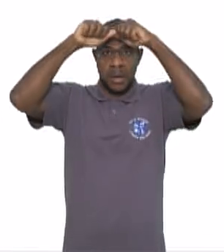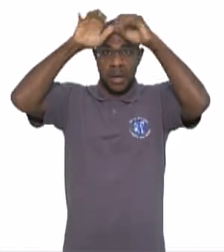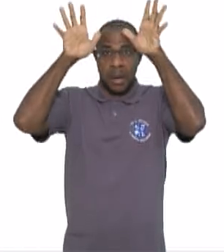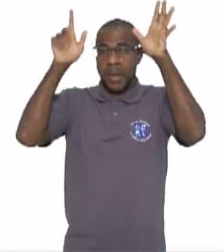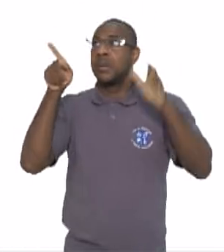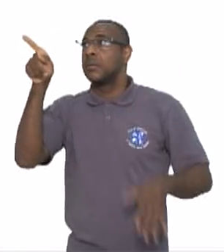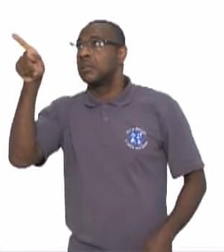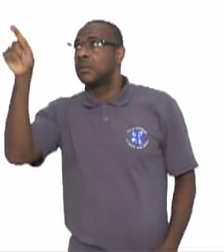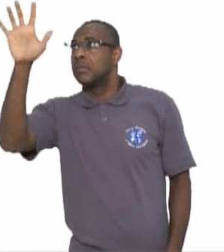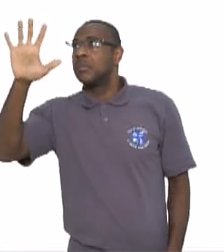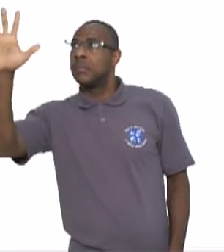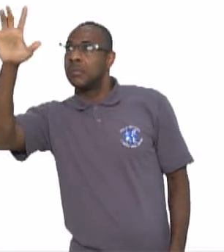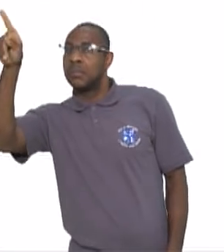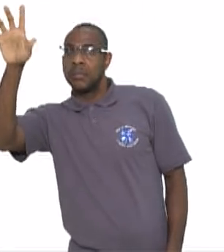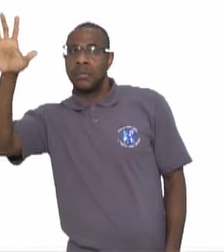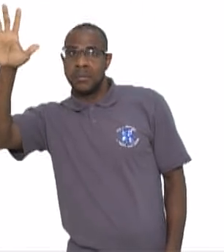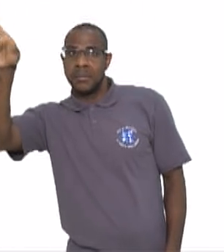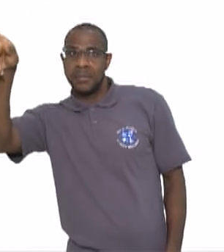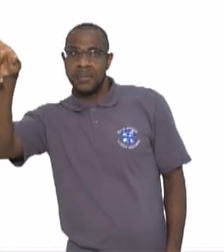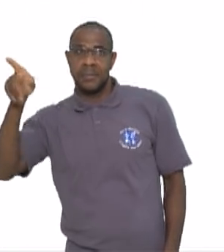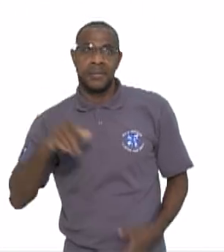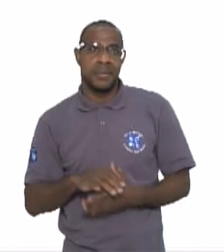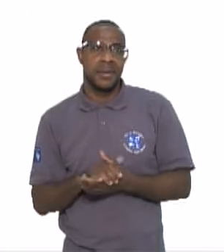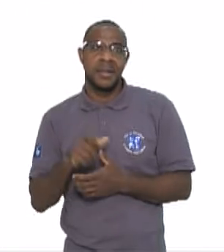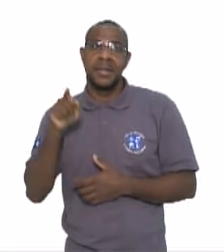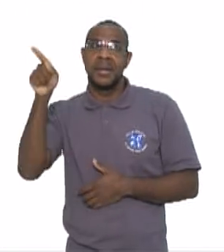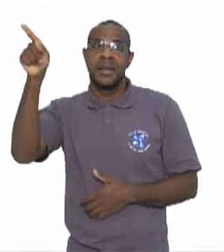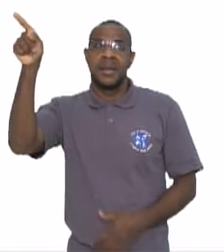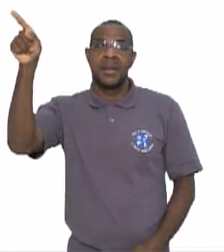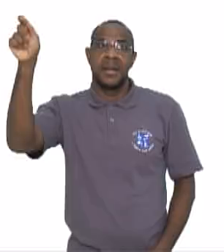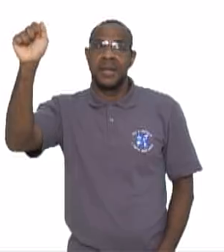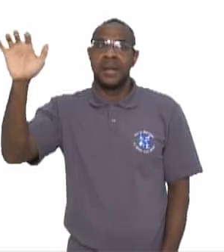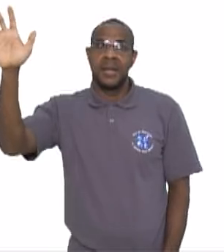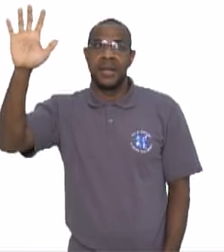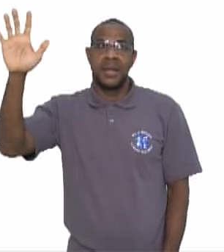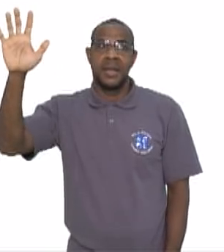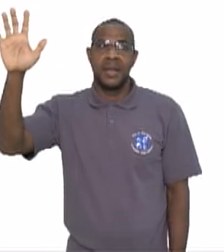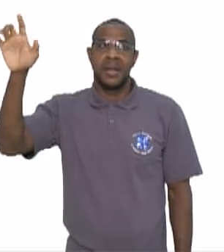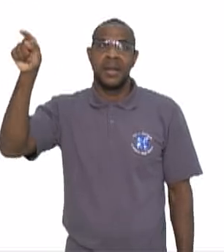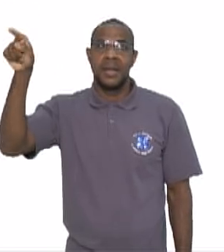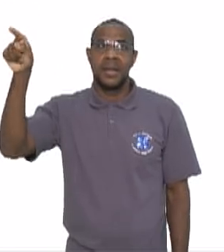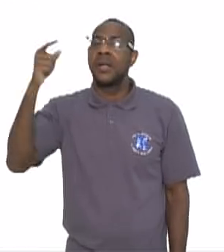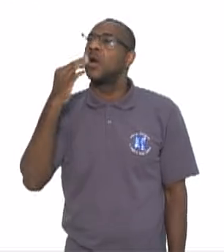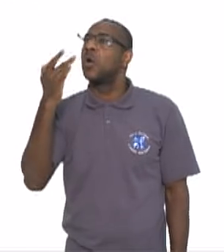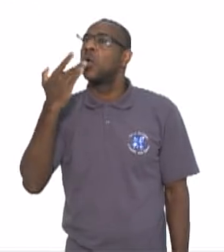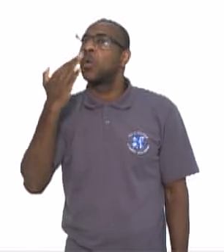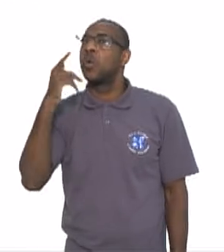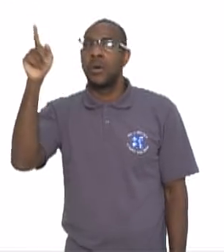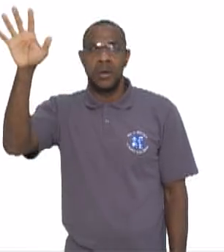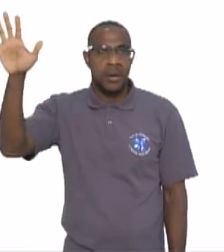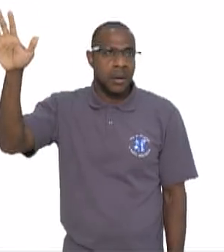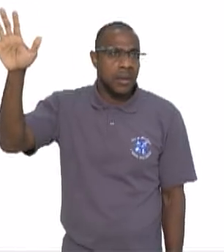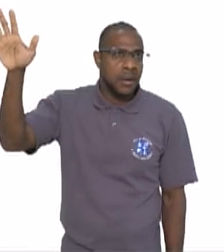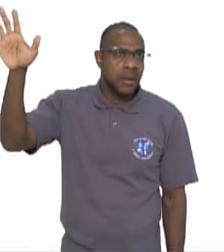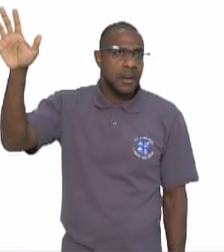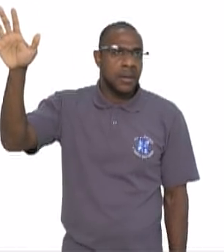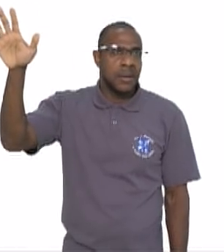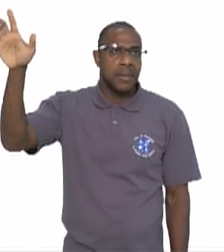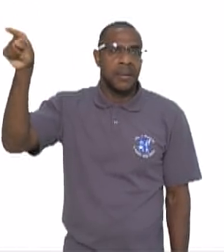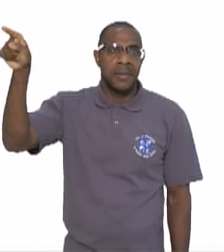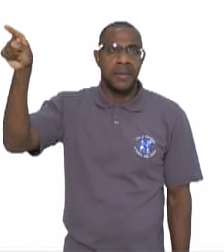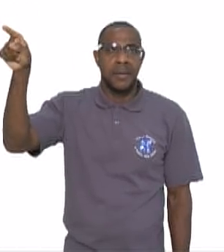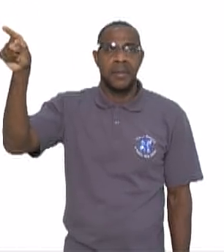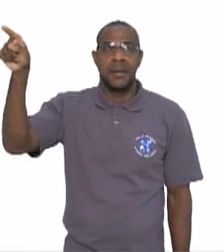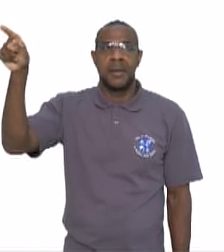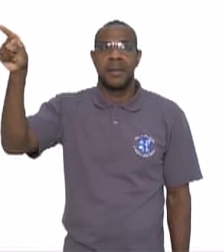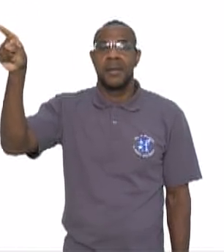estado, o estado do Brasil. E ali no Baixo Amazonas, que está ali em uma cor diferente no mapa,